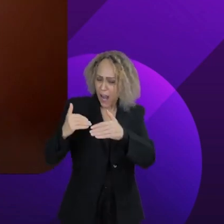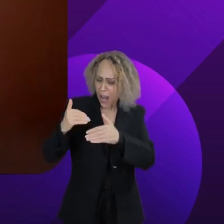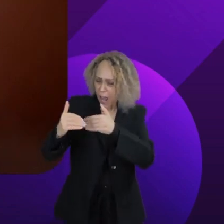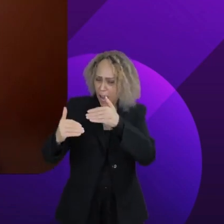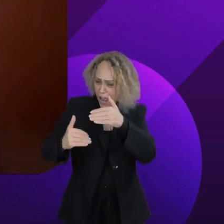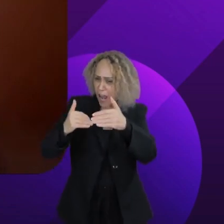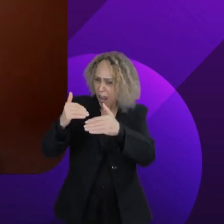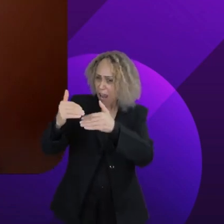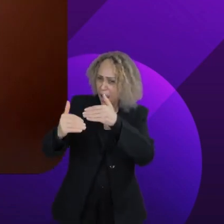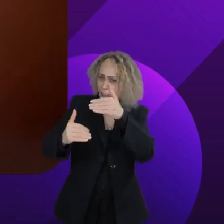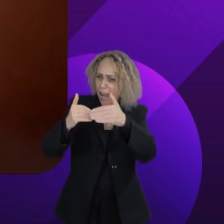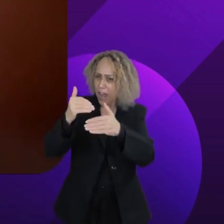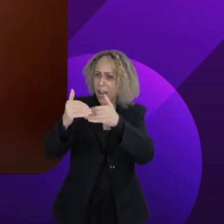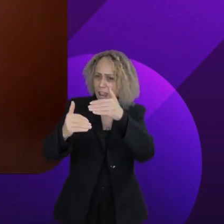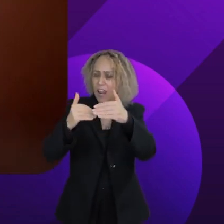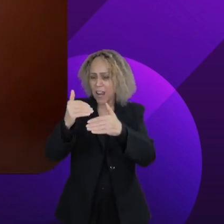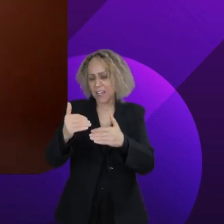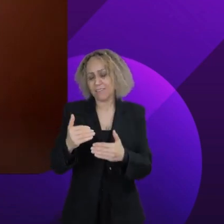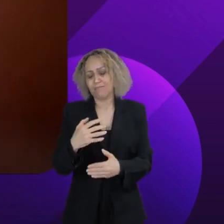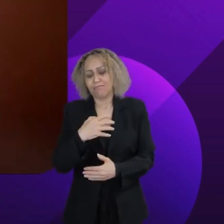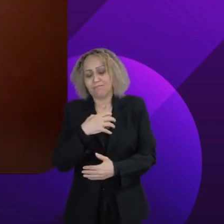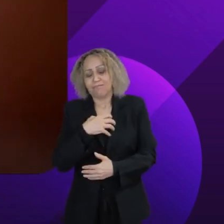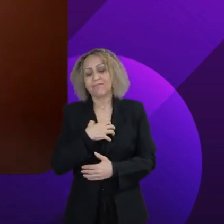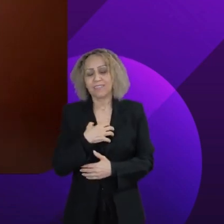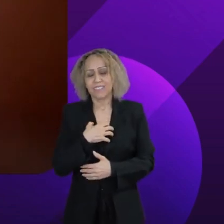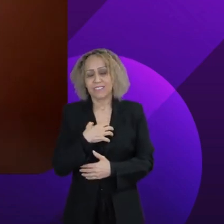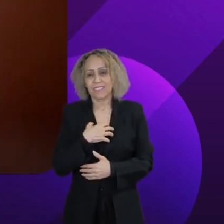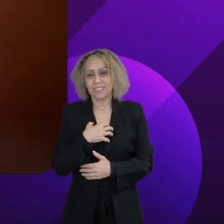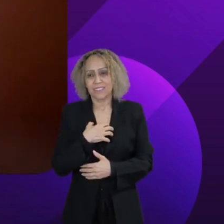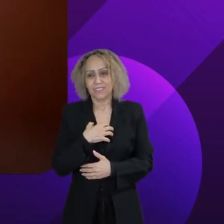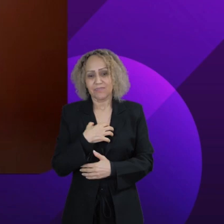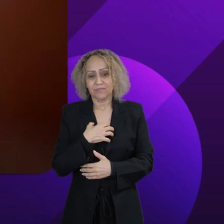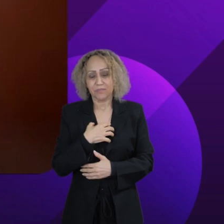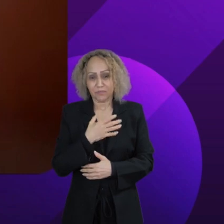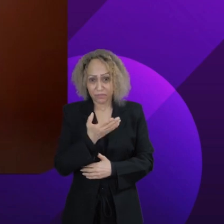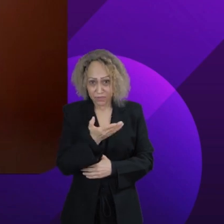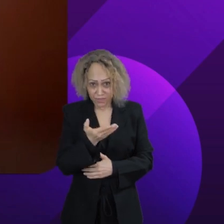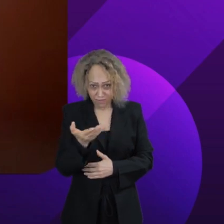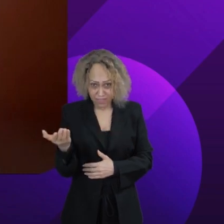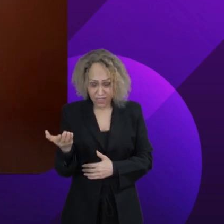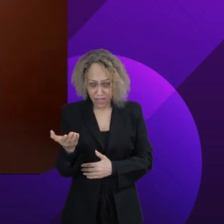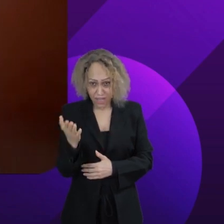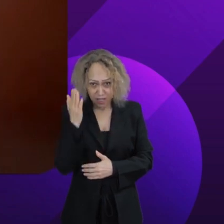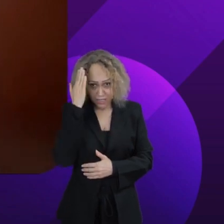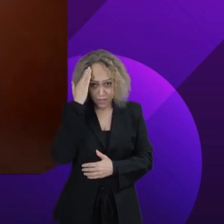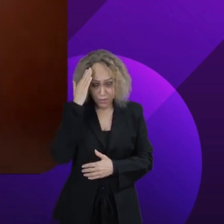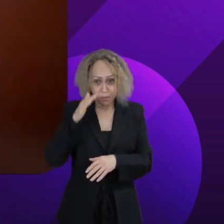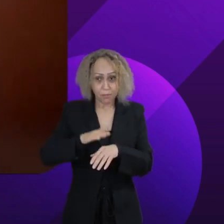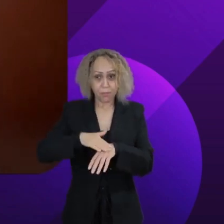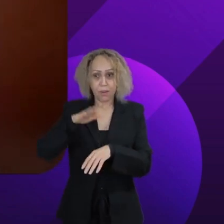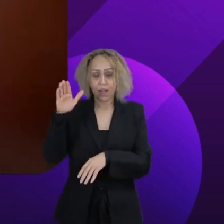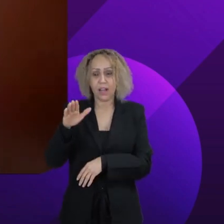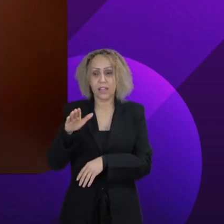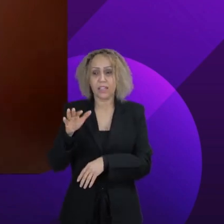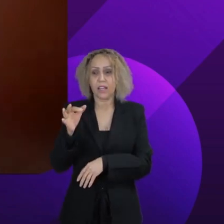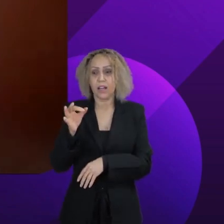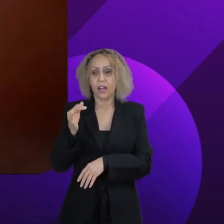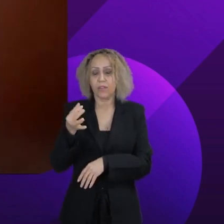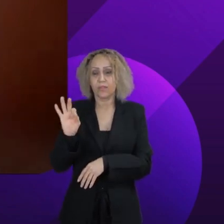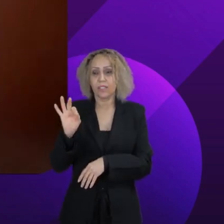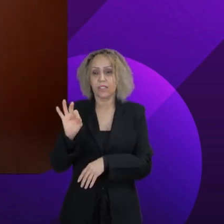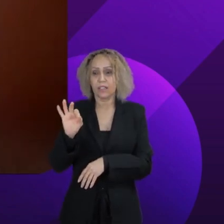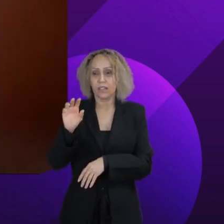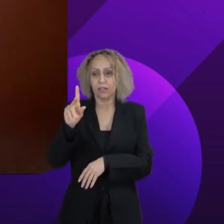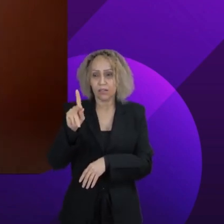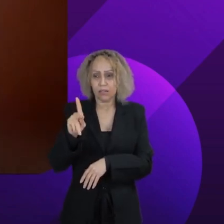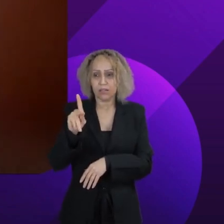tenha e mova sentimentos. Quem quiser acompanhar um pouco mais, a Fundação Perseu Abramo tem